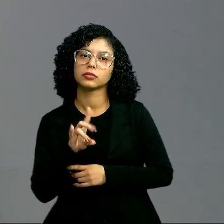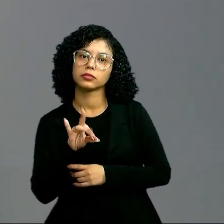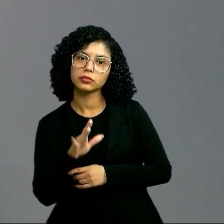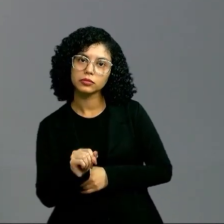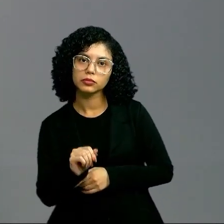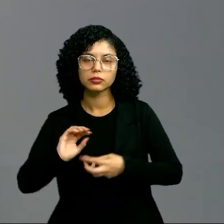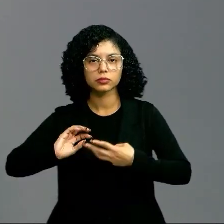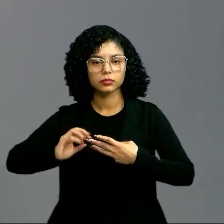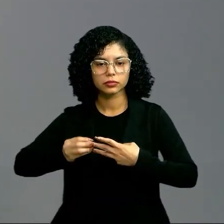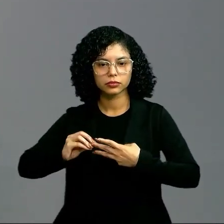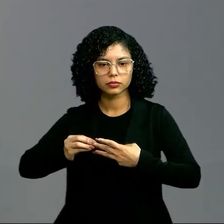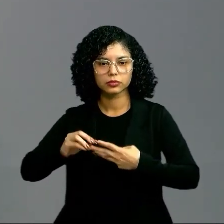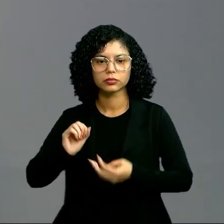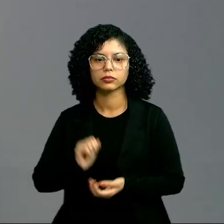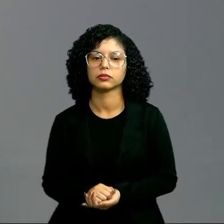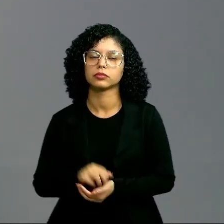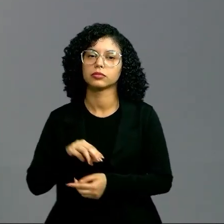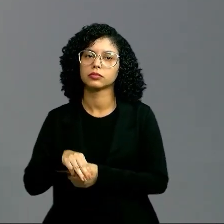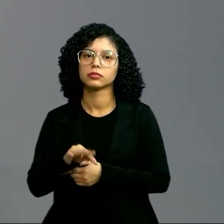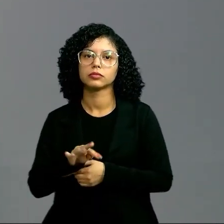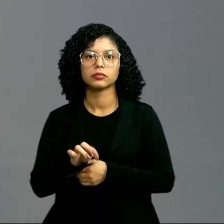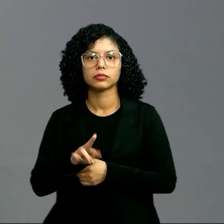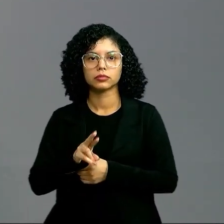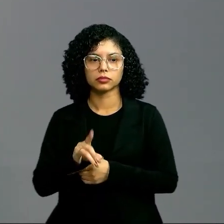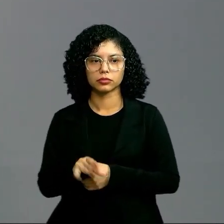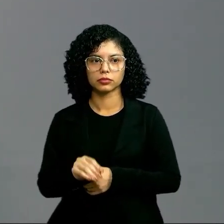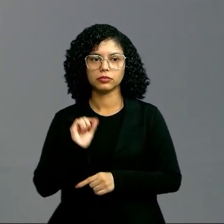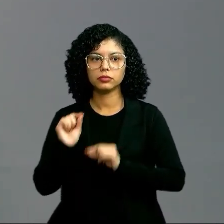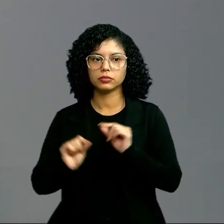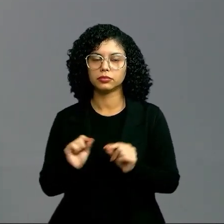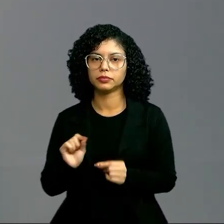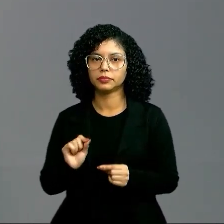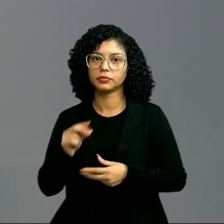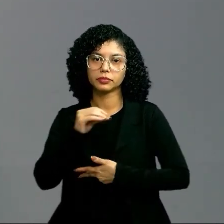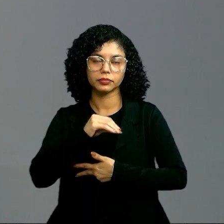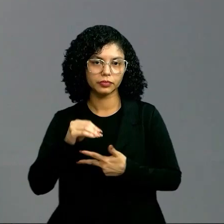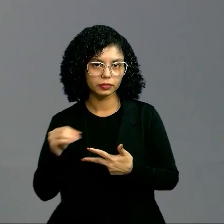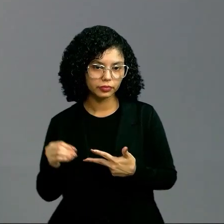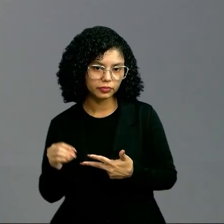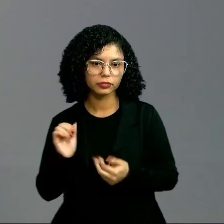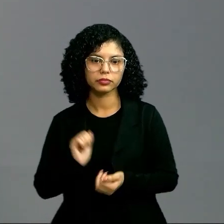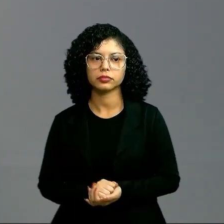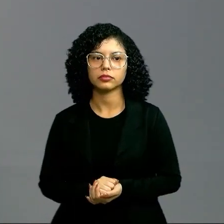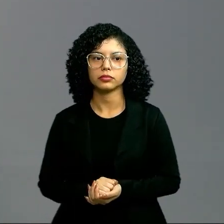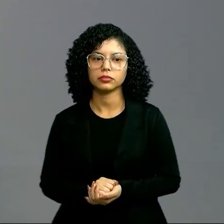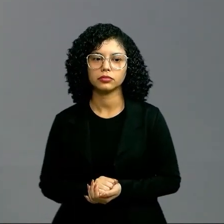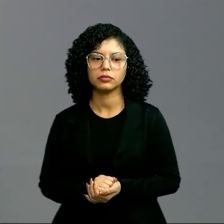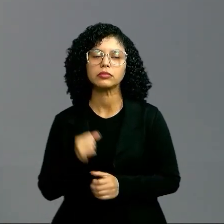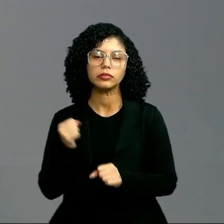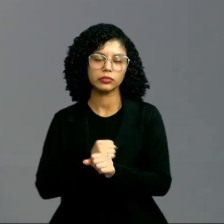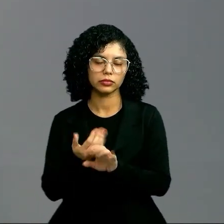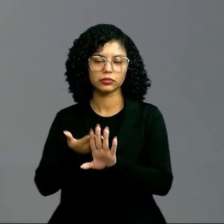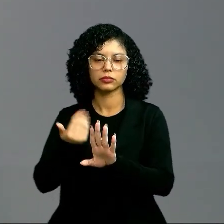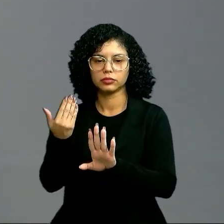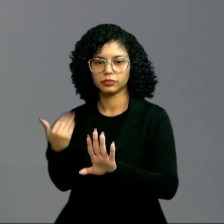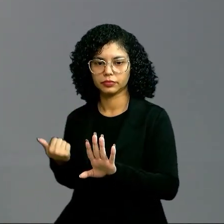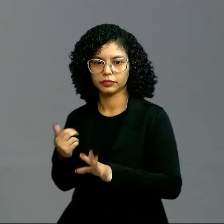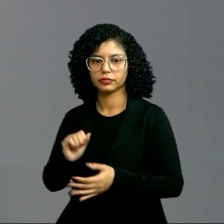metabolismo celular. Metabolismo celular, no Enem, em anos